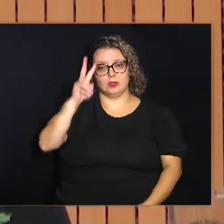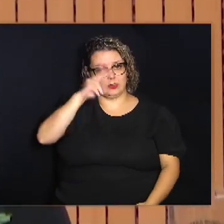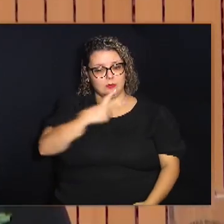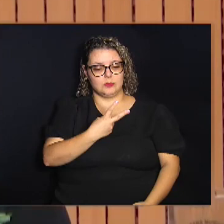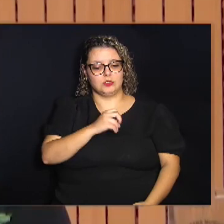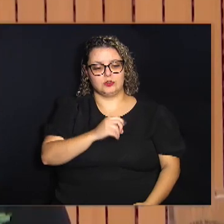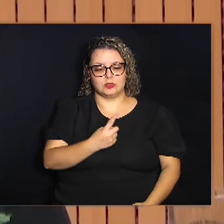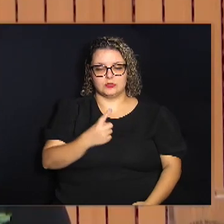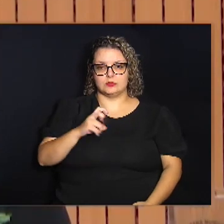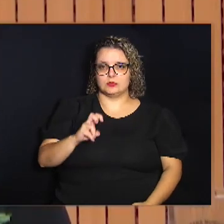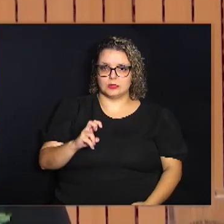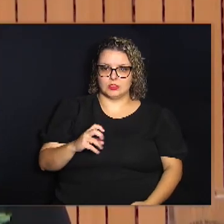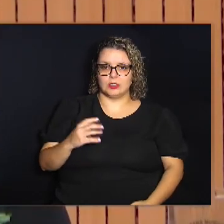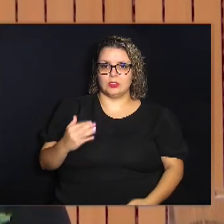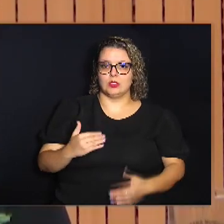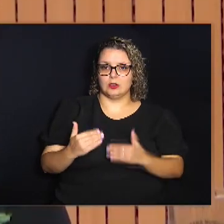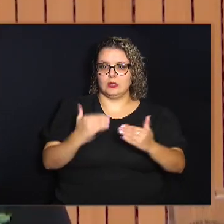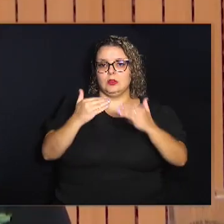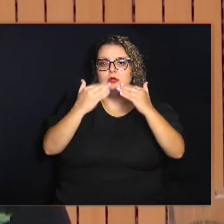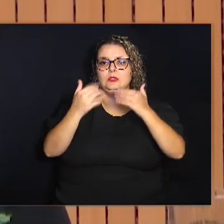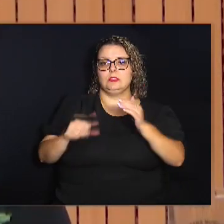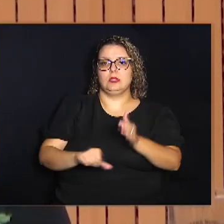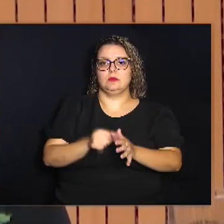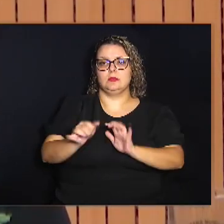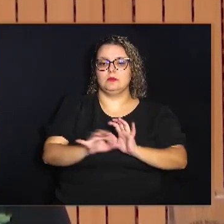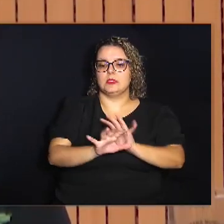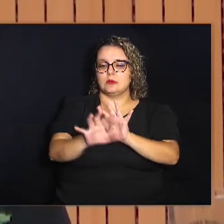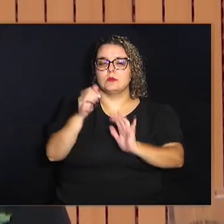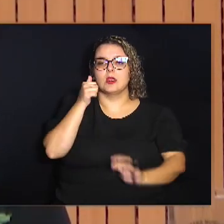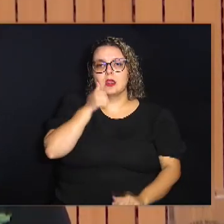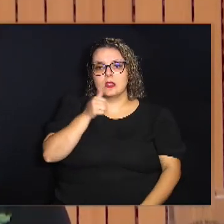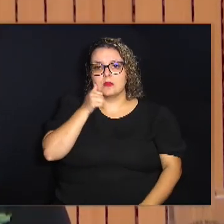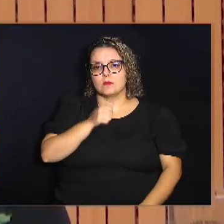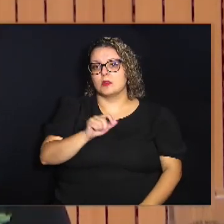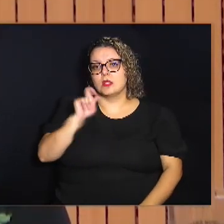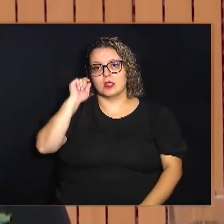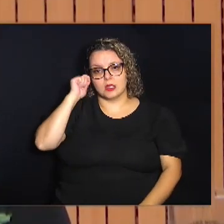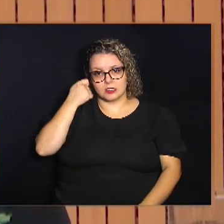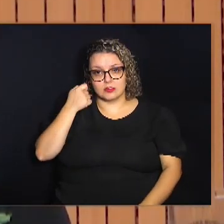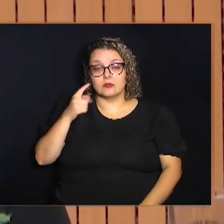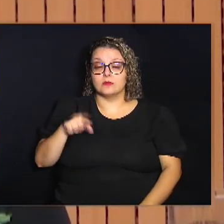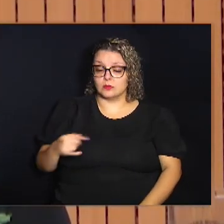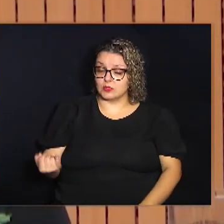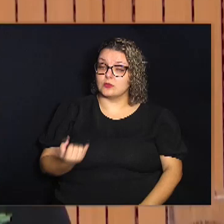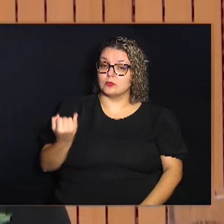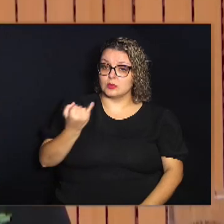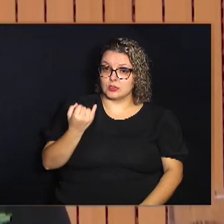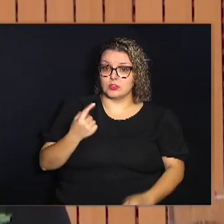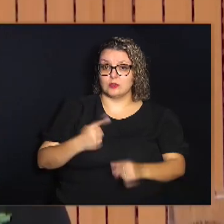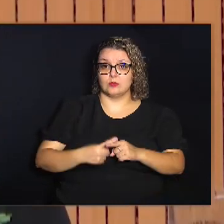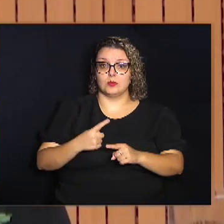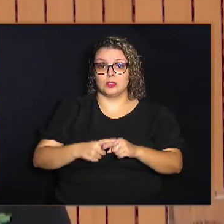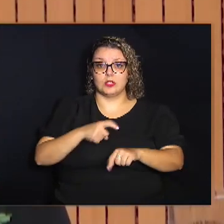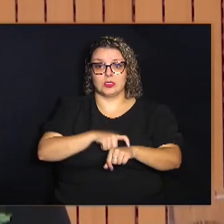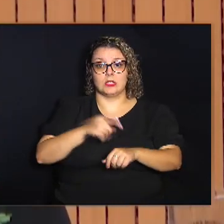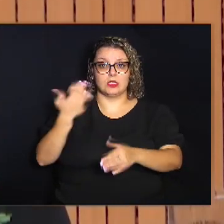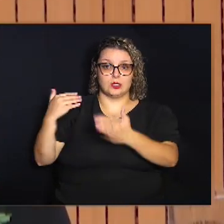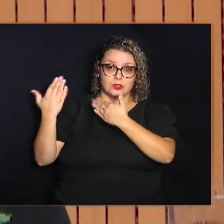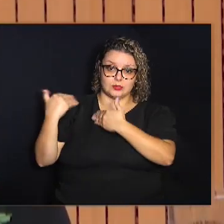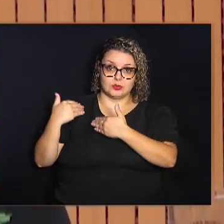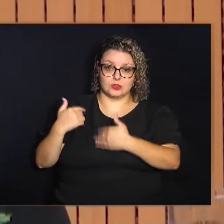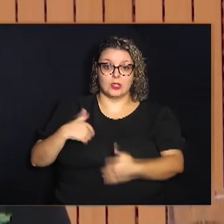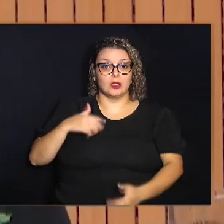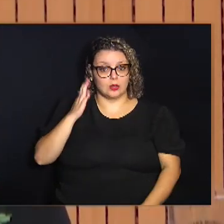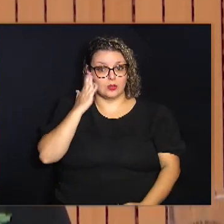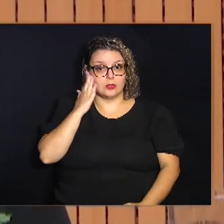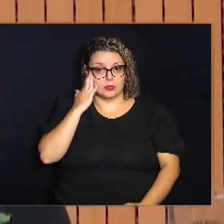começou a construção da primeira marcha das mulheres negras, e foi muito interessante porque naquele momento eu entendo